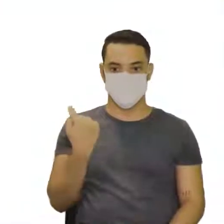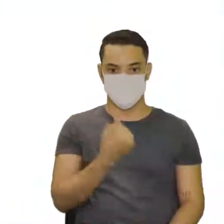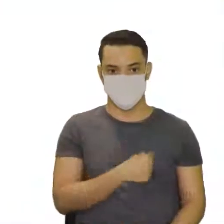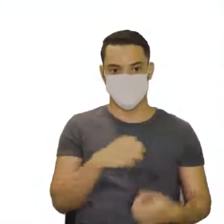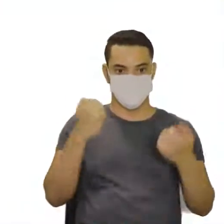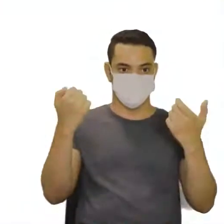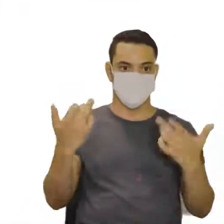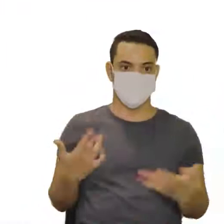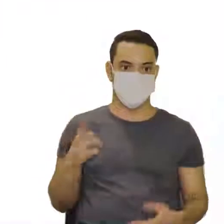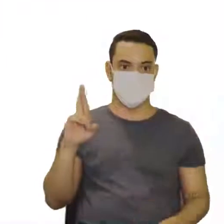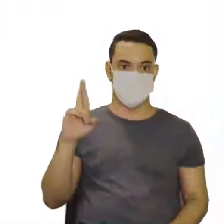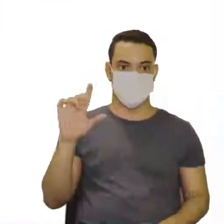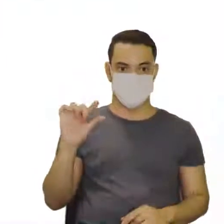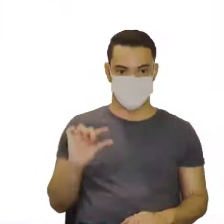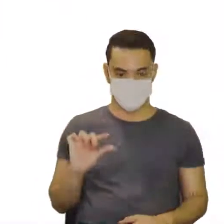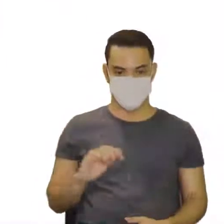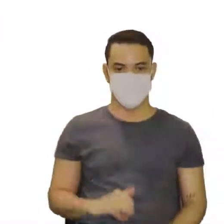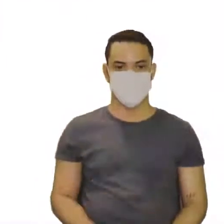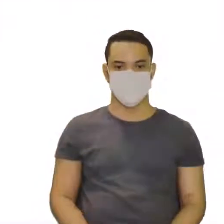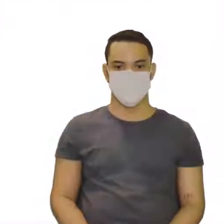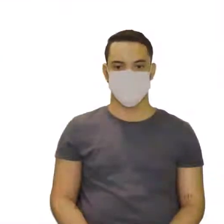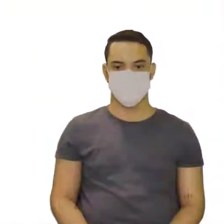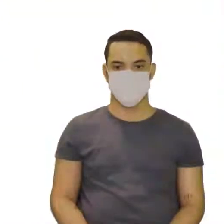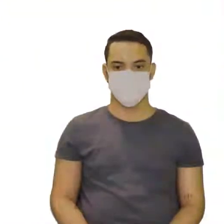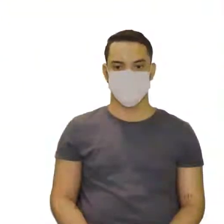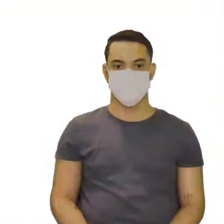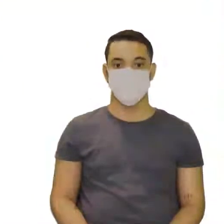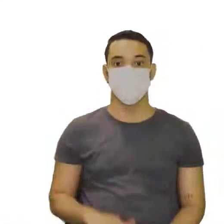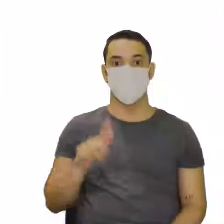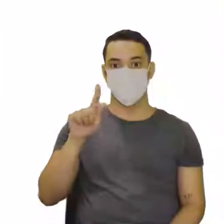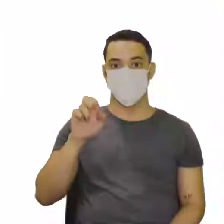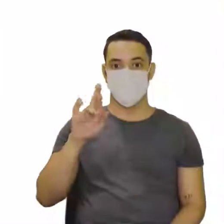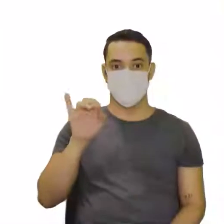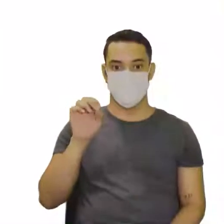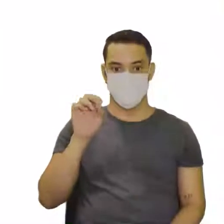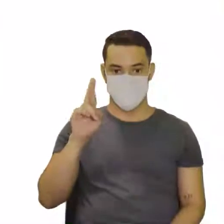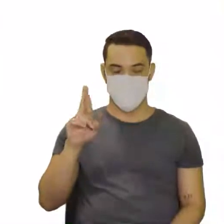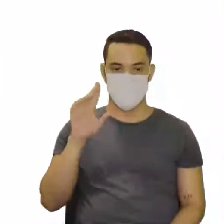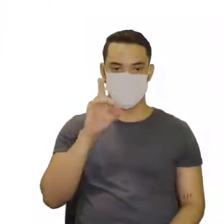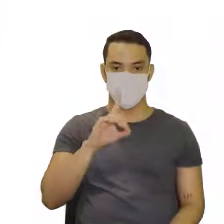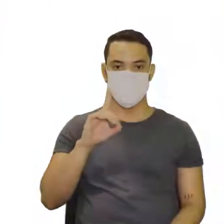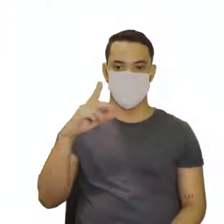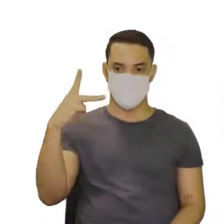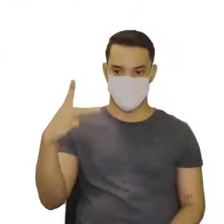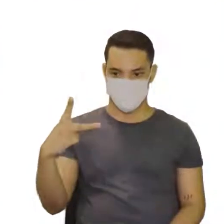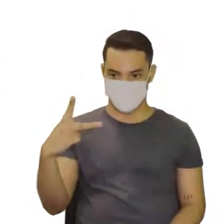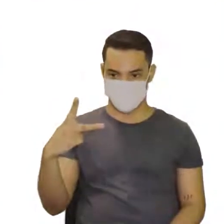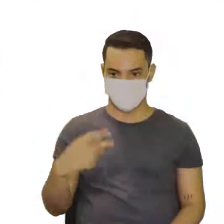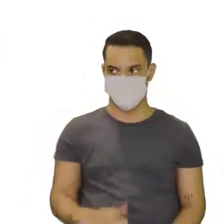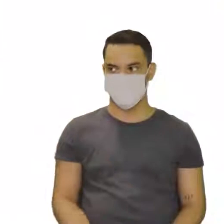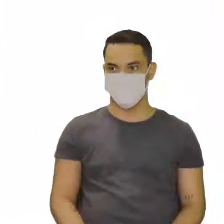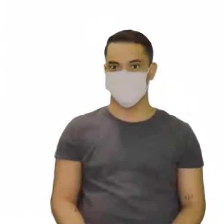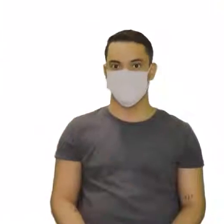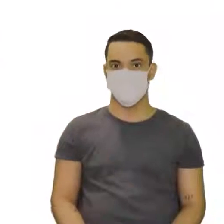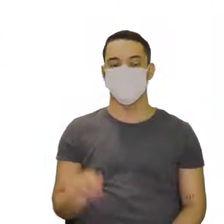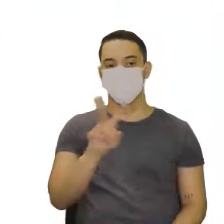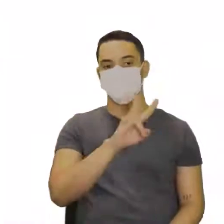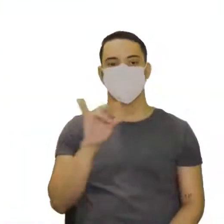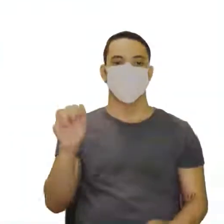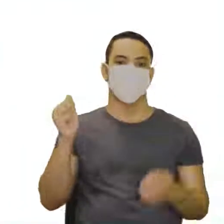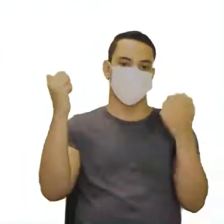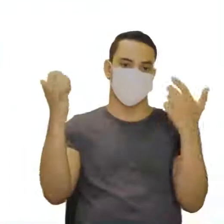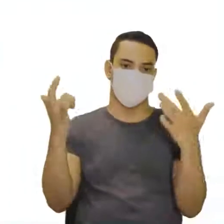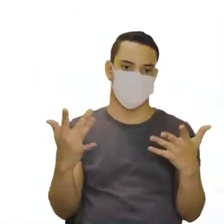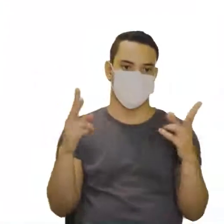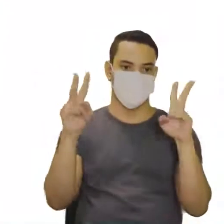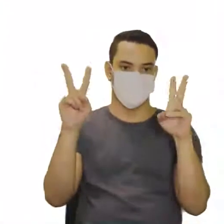de Rzinho. Lá no gerador, como eu falei para vocês, a DDP, né? Ela vai estar disponível para